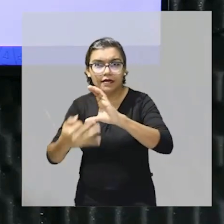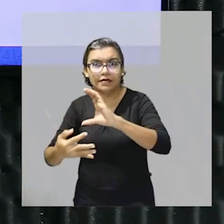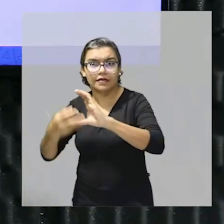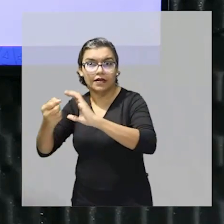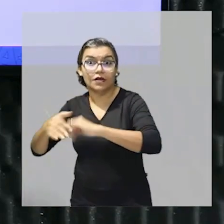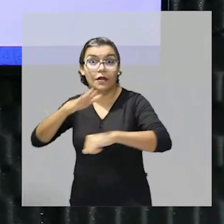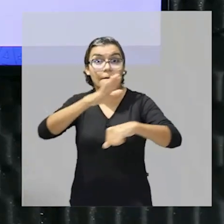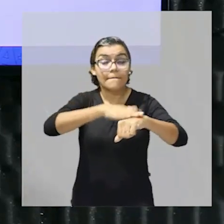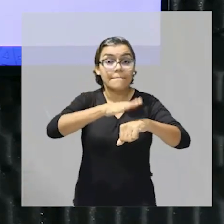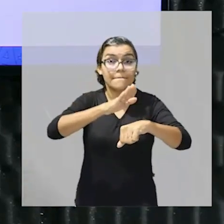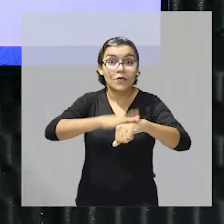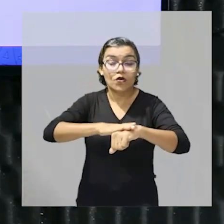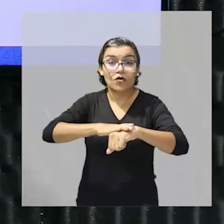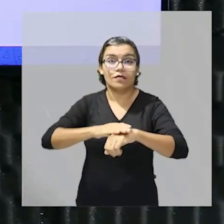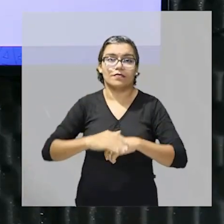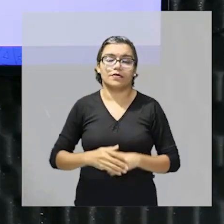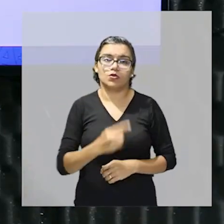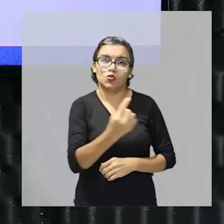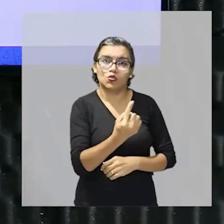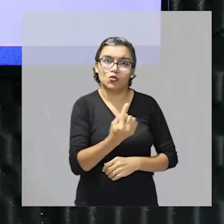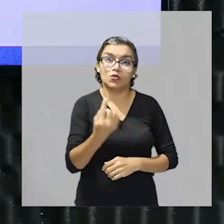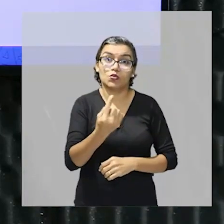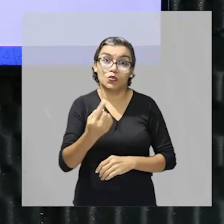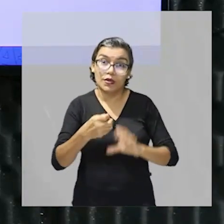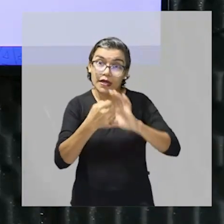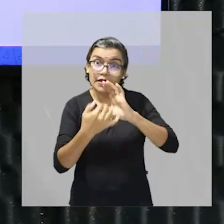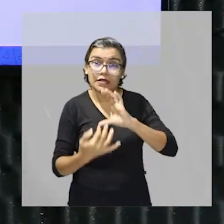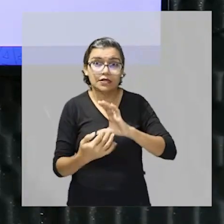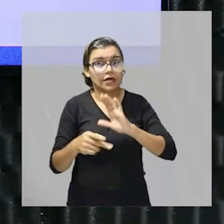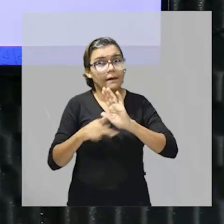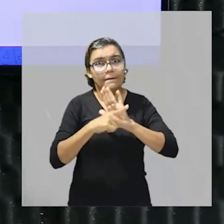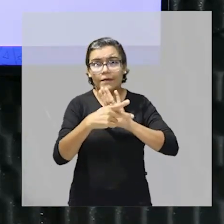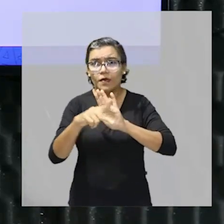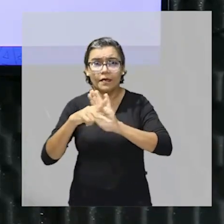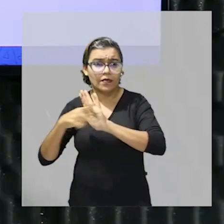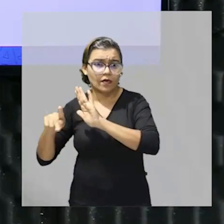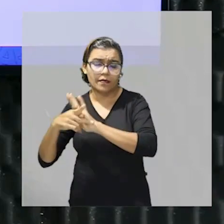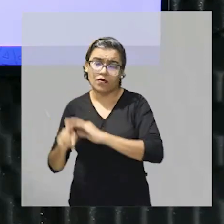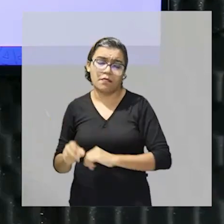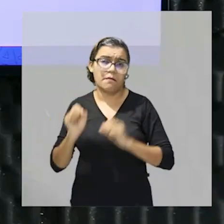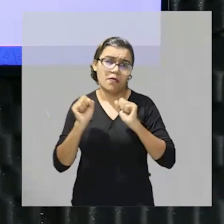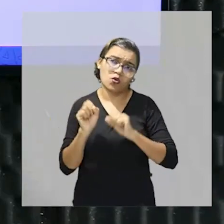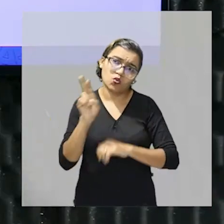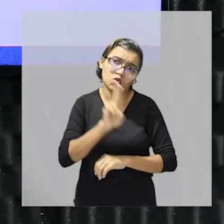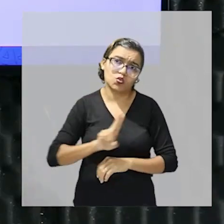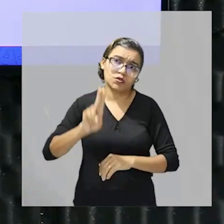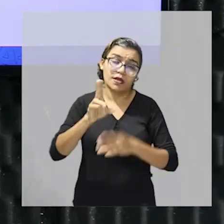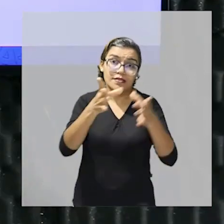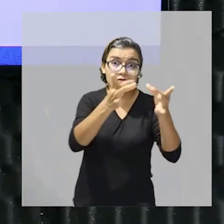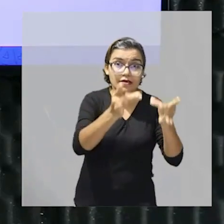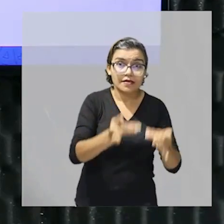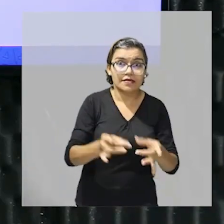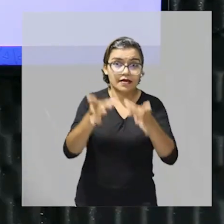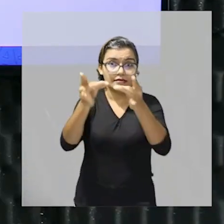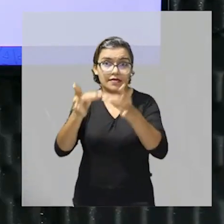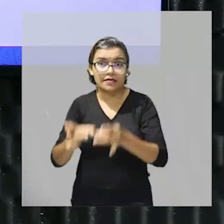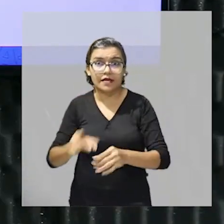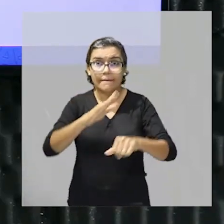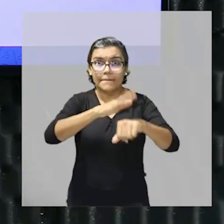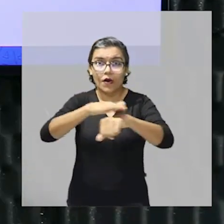um tem em si certas características, tá bom? Que podem ser usadas como descrição,